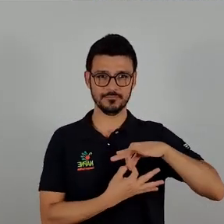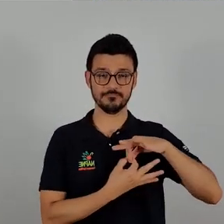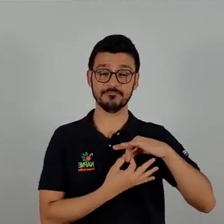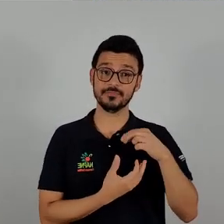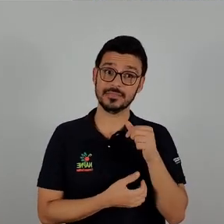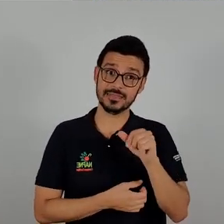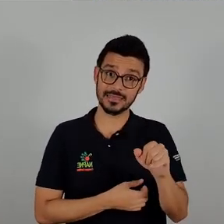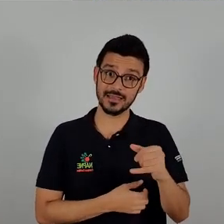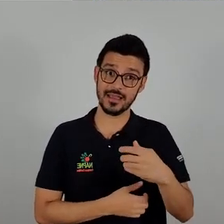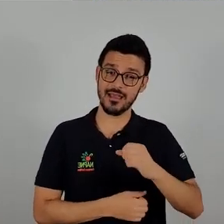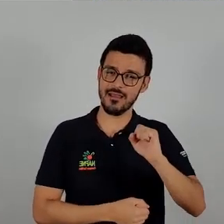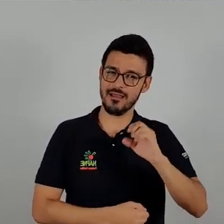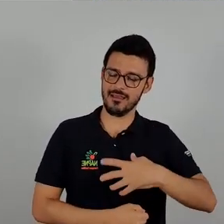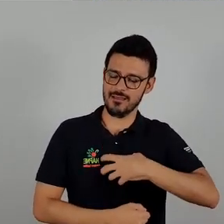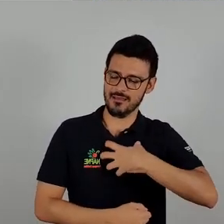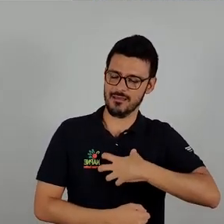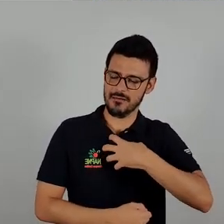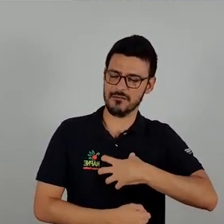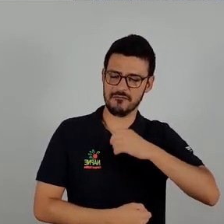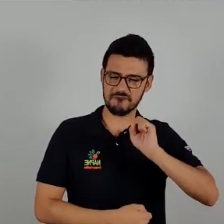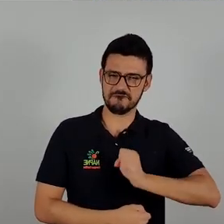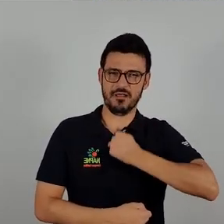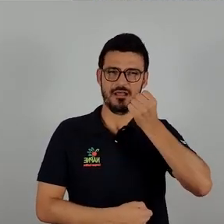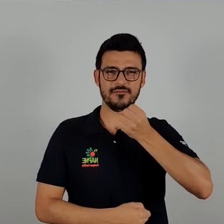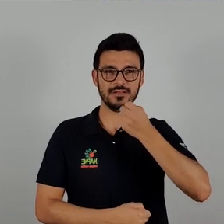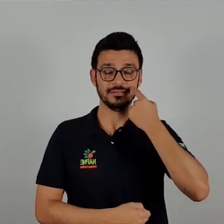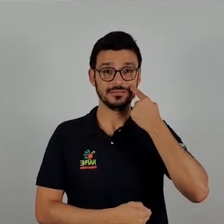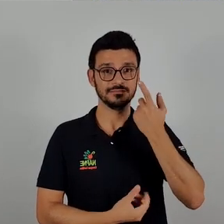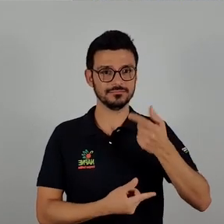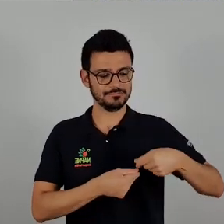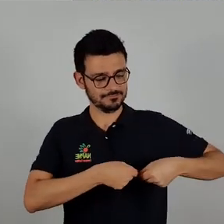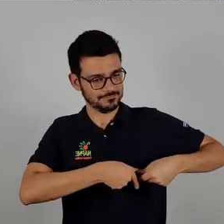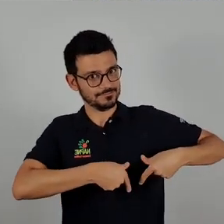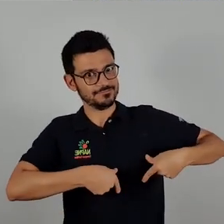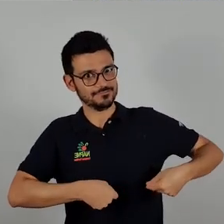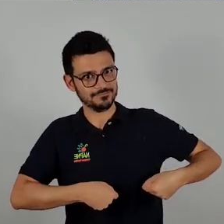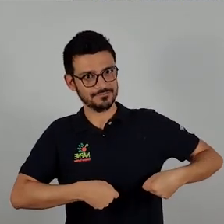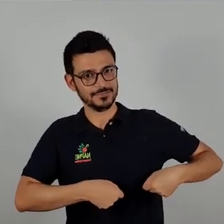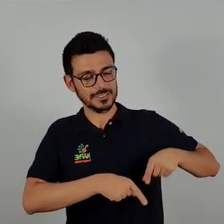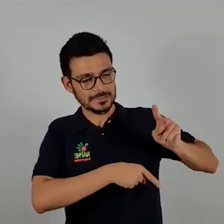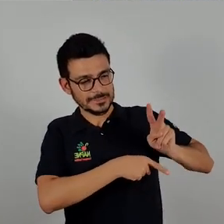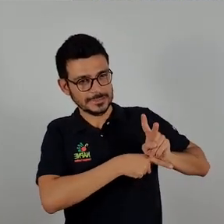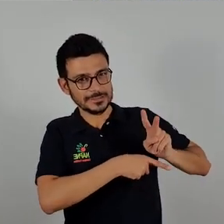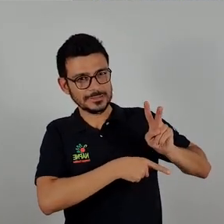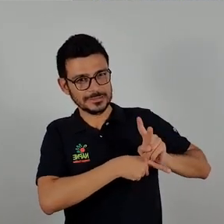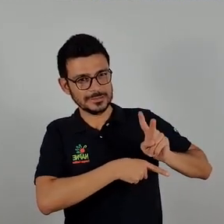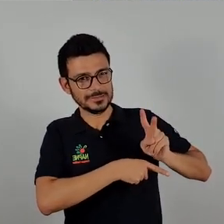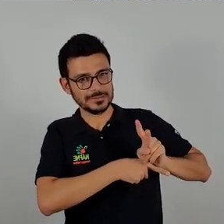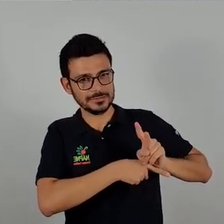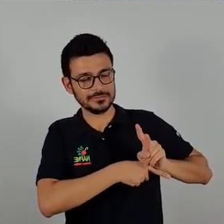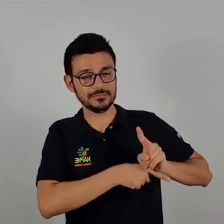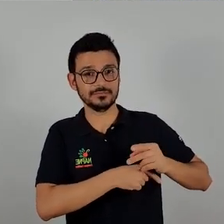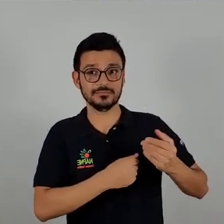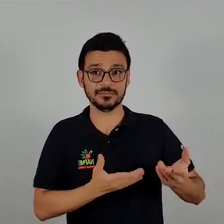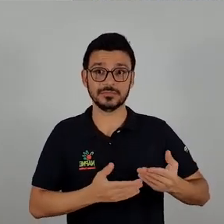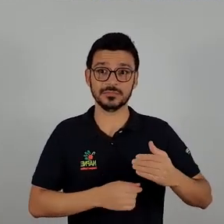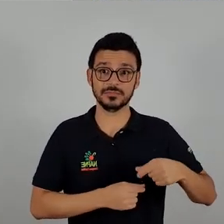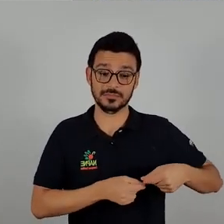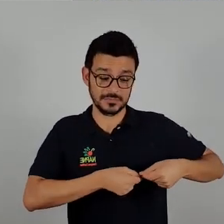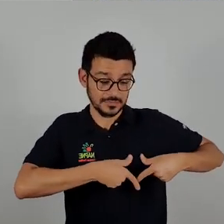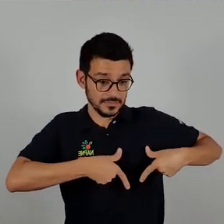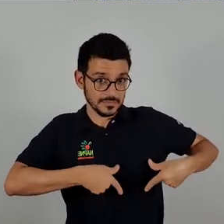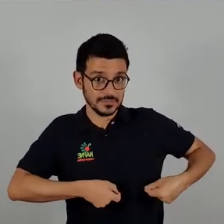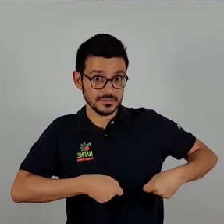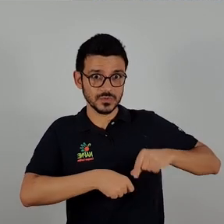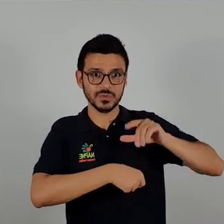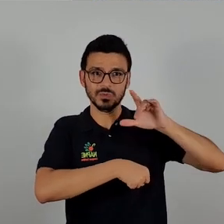com esse sentimento 24 horas, vamos usar aquela válvula de escape, que é o tendão, o